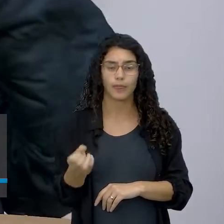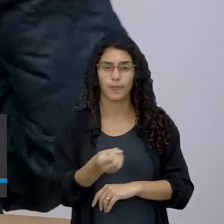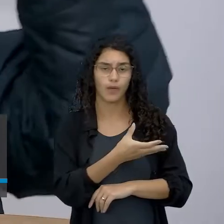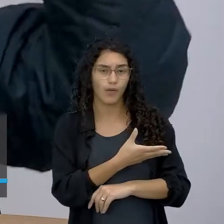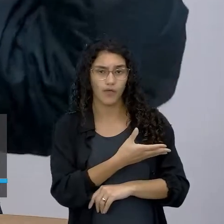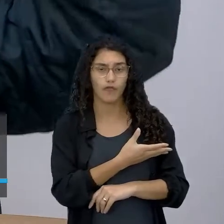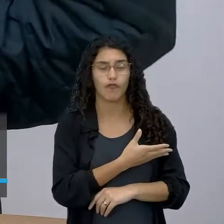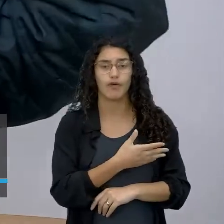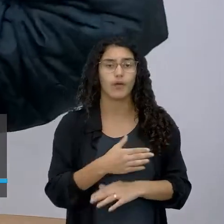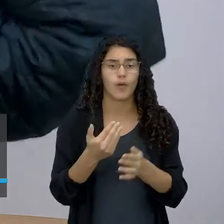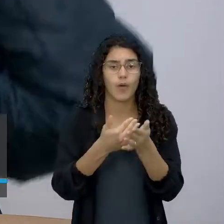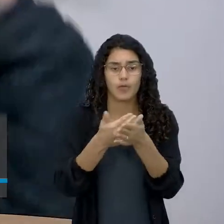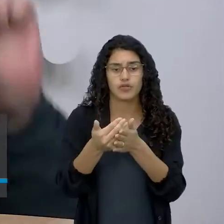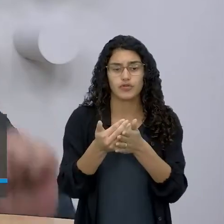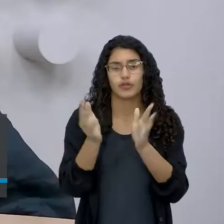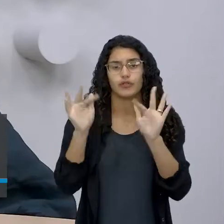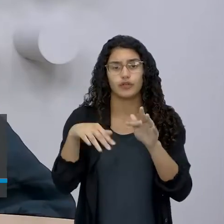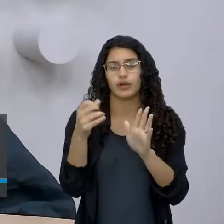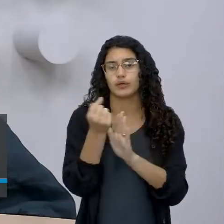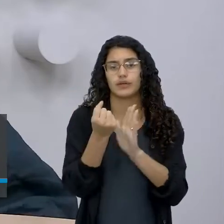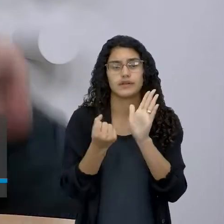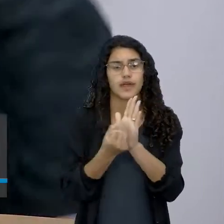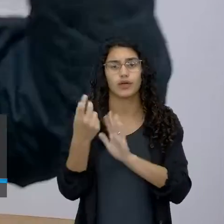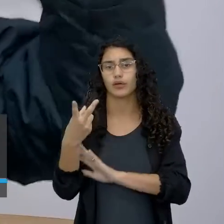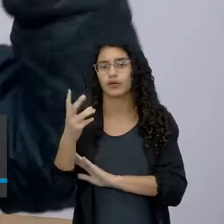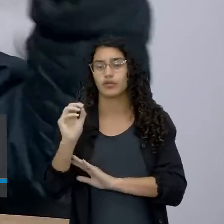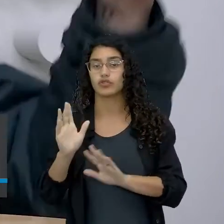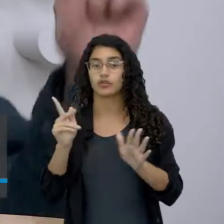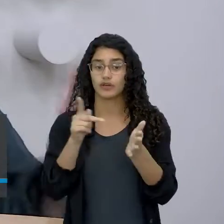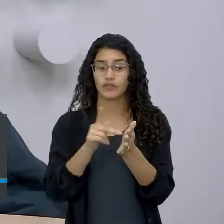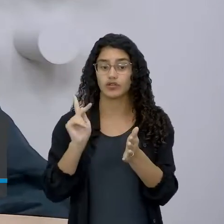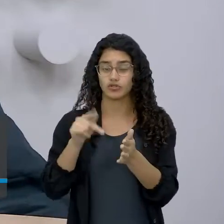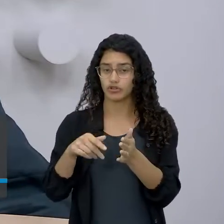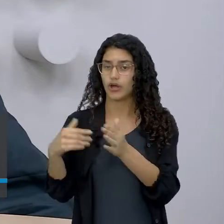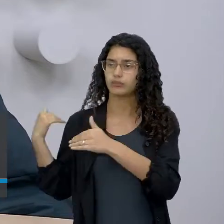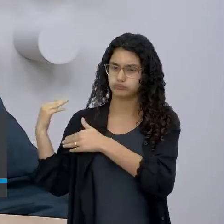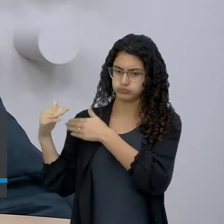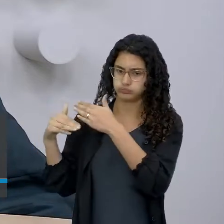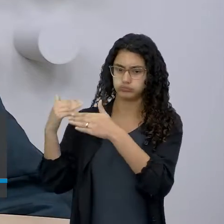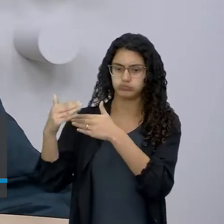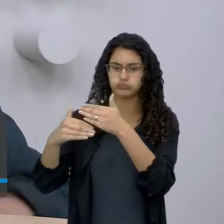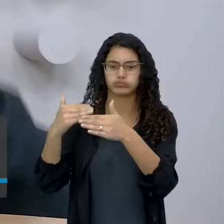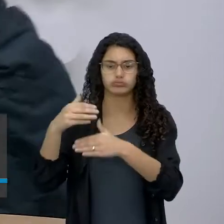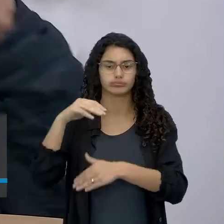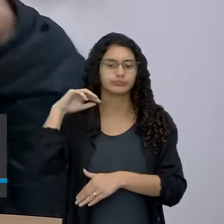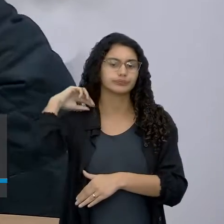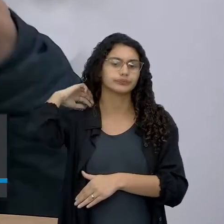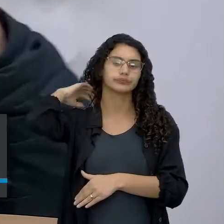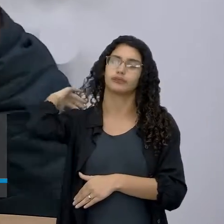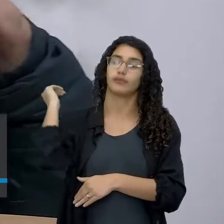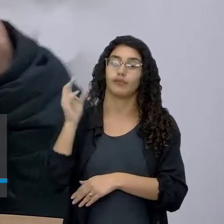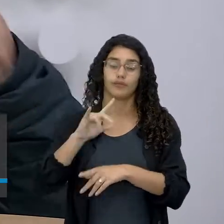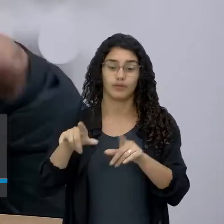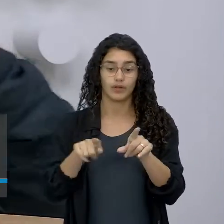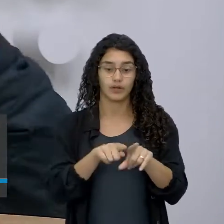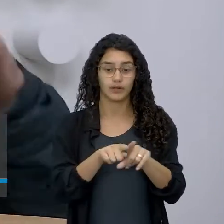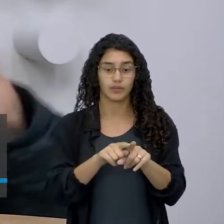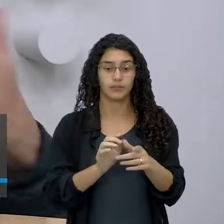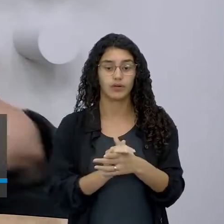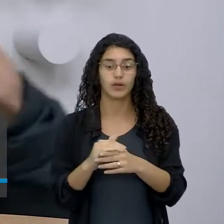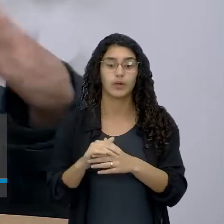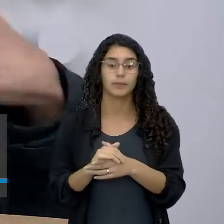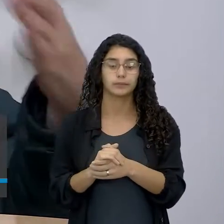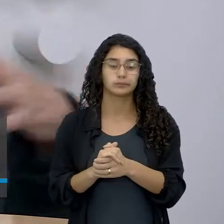atual, que de repente começou no finalzinho do século XX. Na verdade, é algo que já vem de bastante tempo e isso vai,